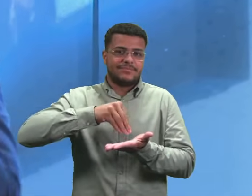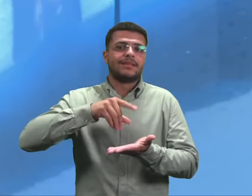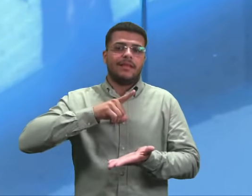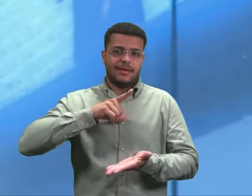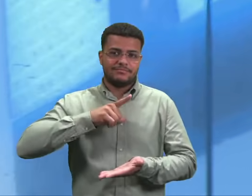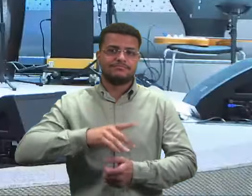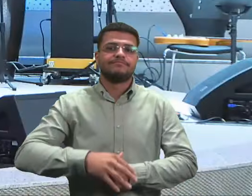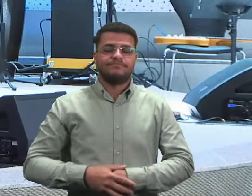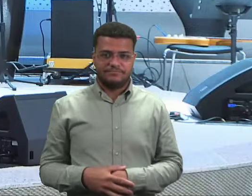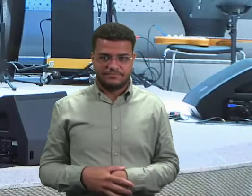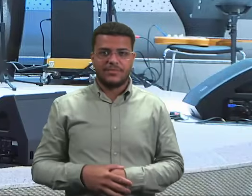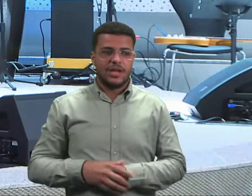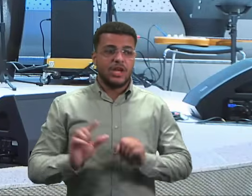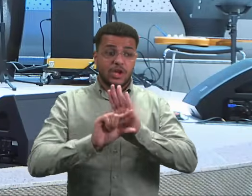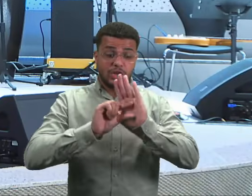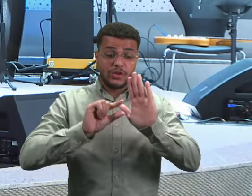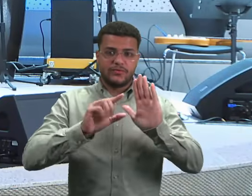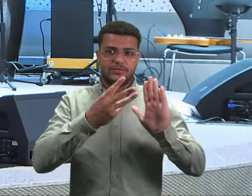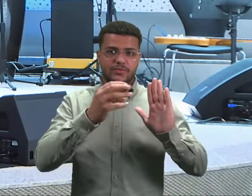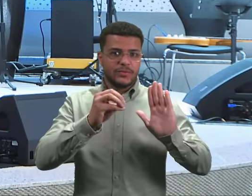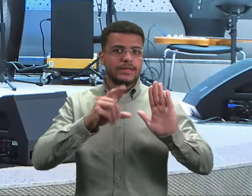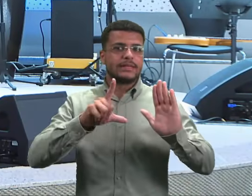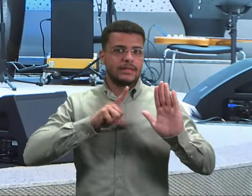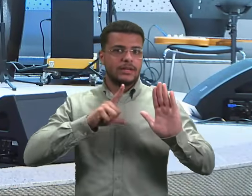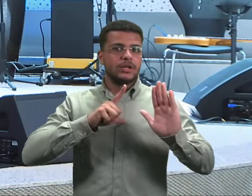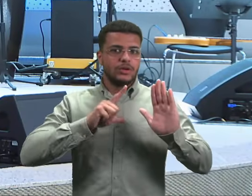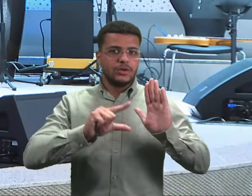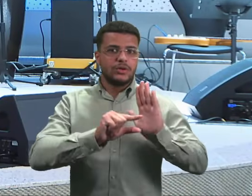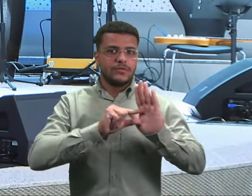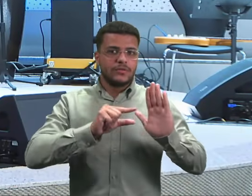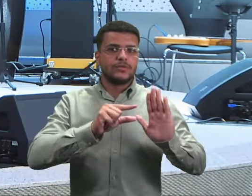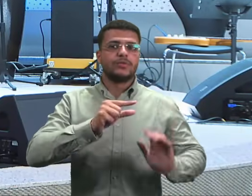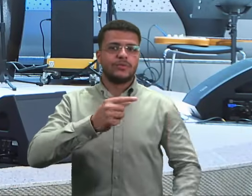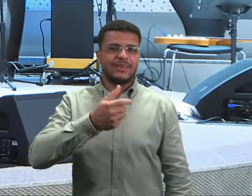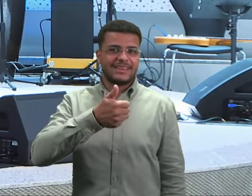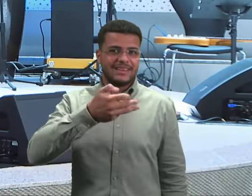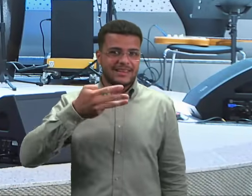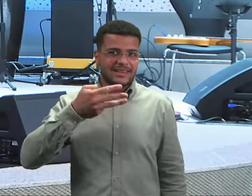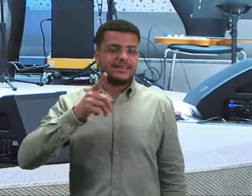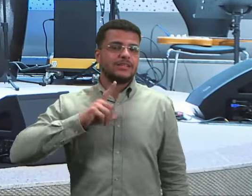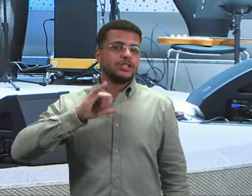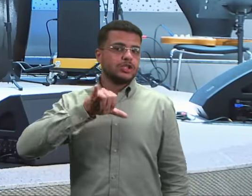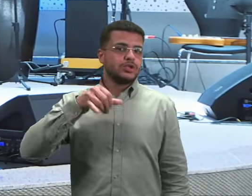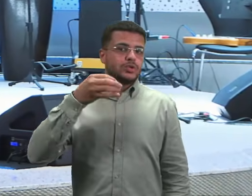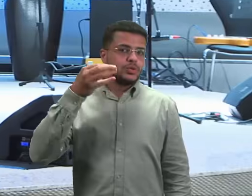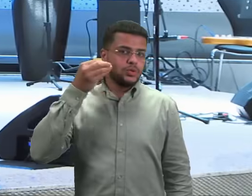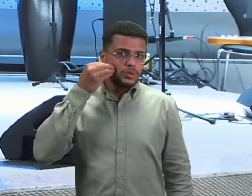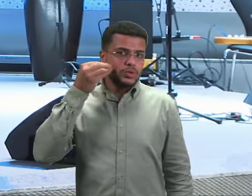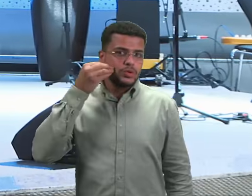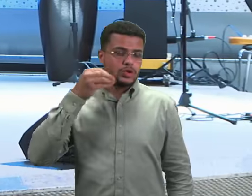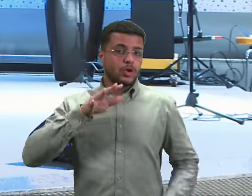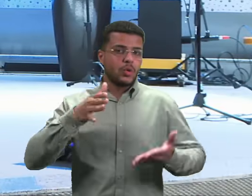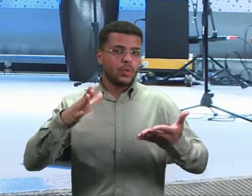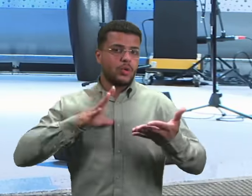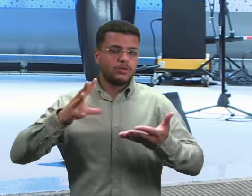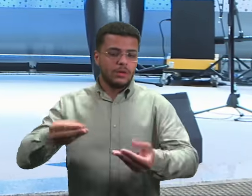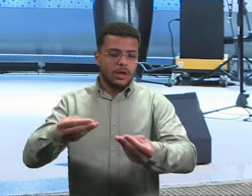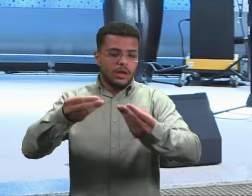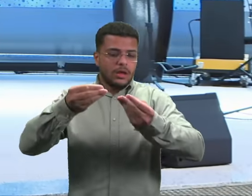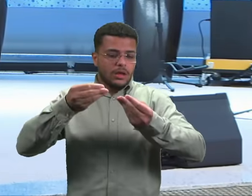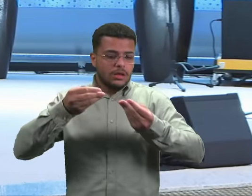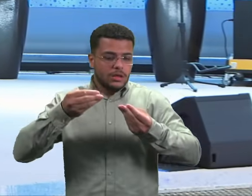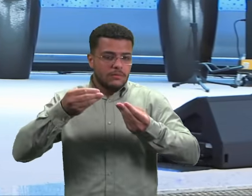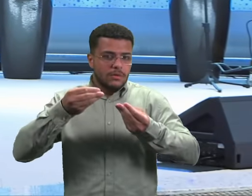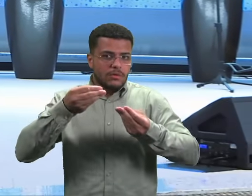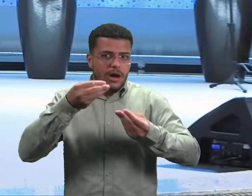versículo 30 do capítulo 13, diz que Judas, quando ele recebeu o